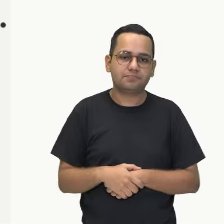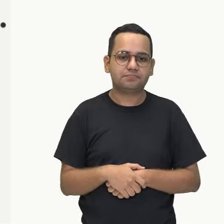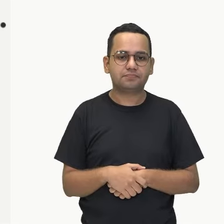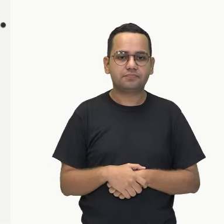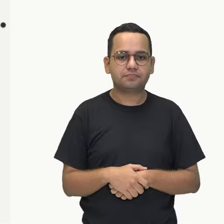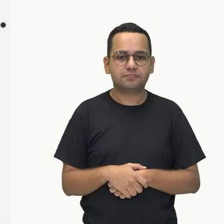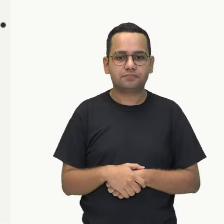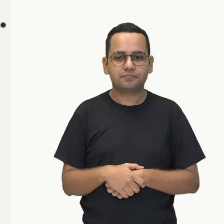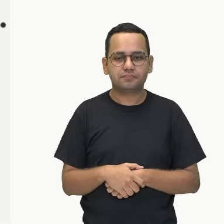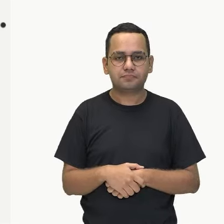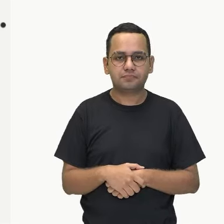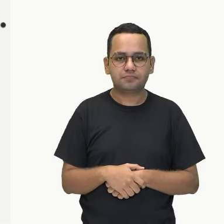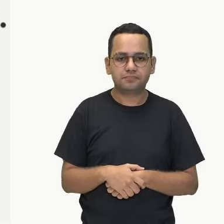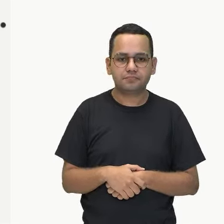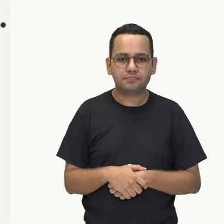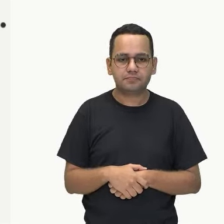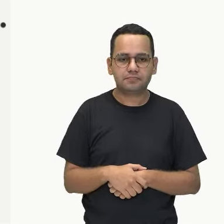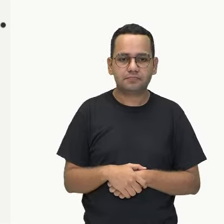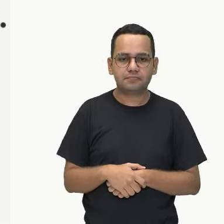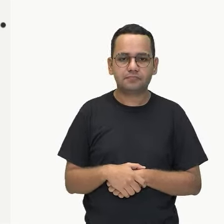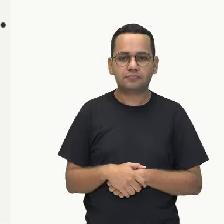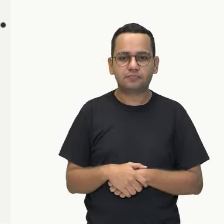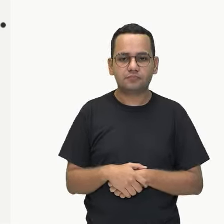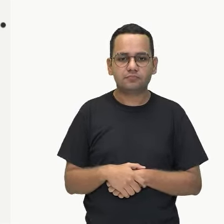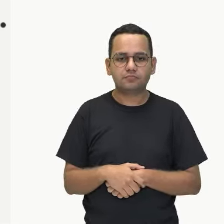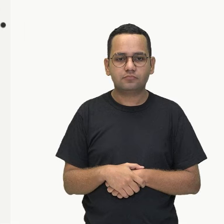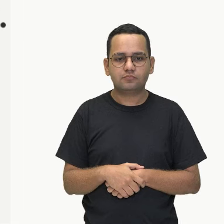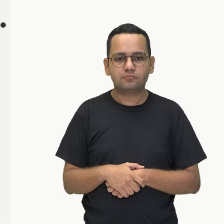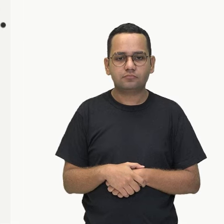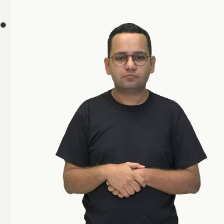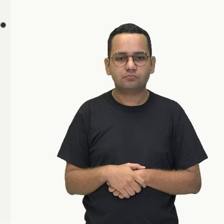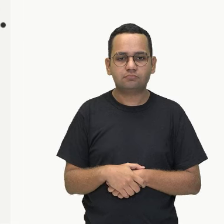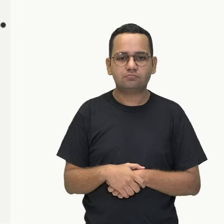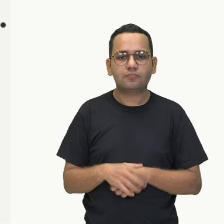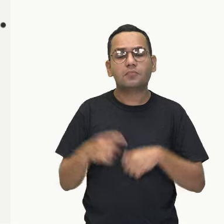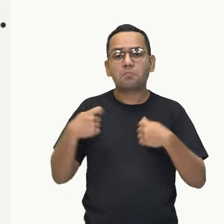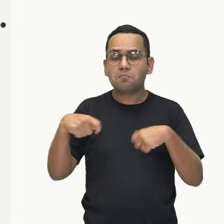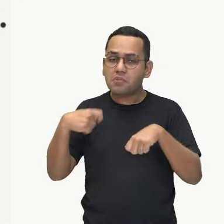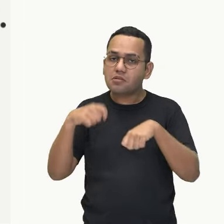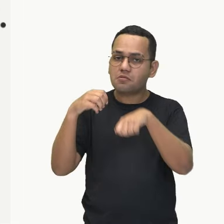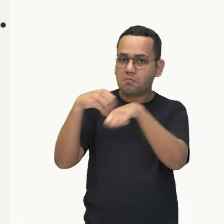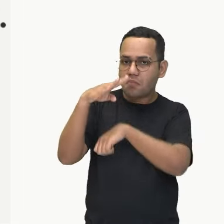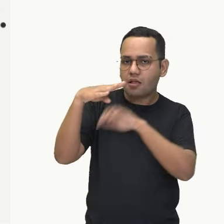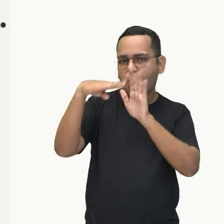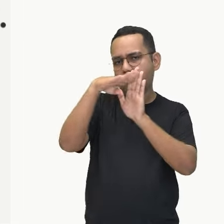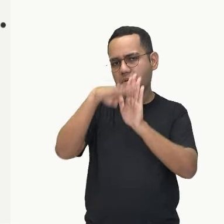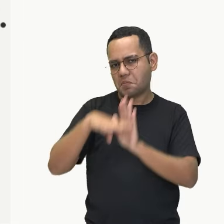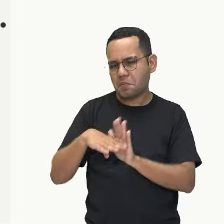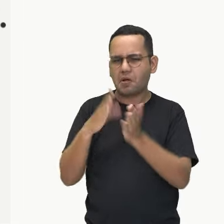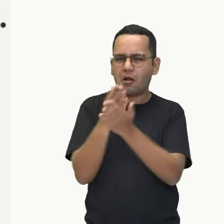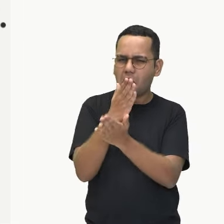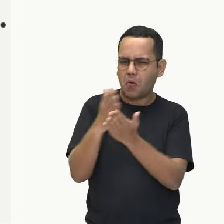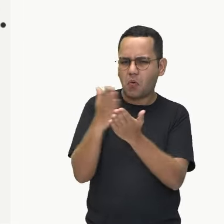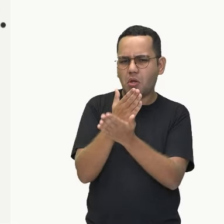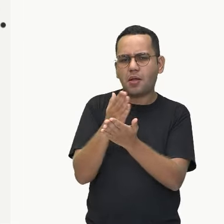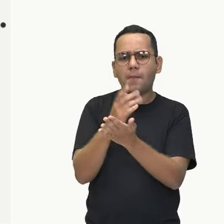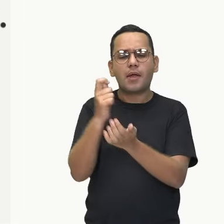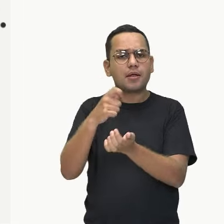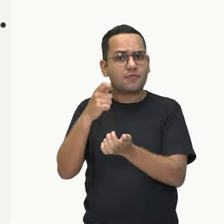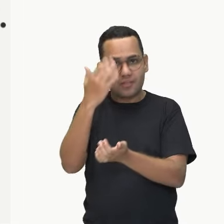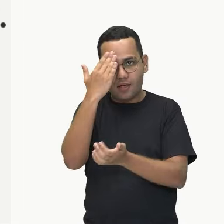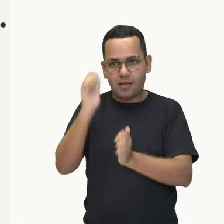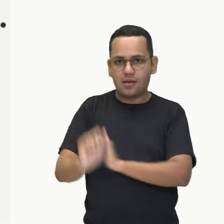subtração de polinômios. Algumas observações devem ser feitas para que a